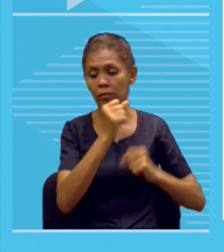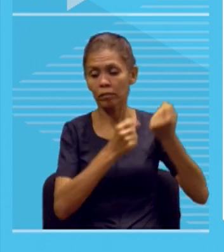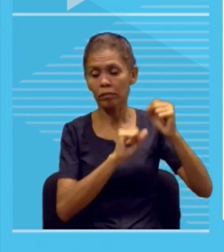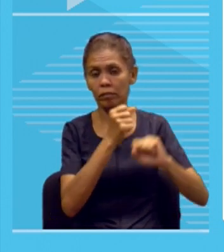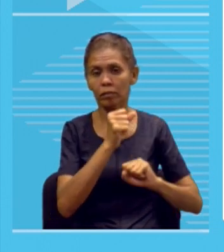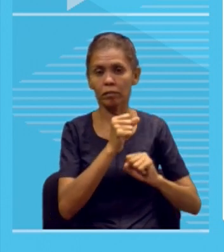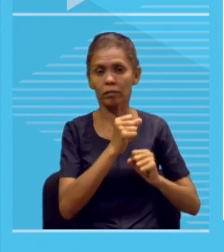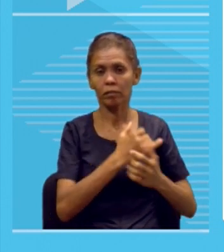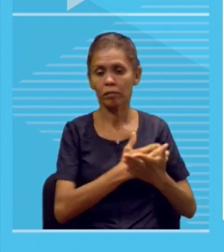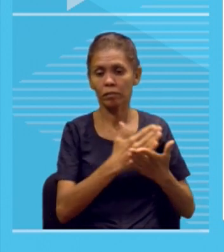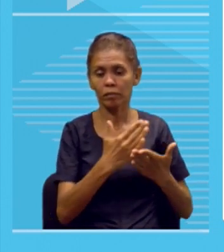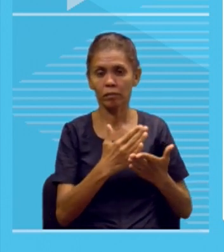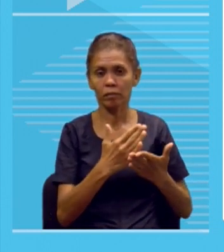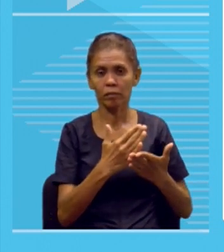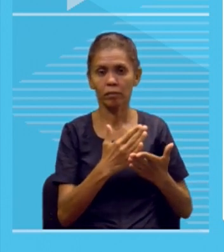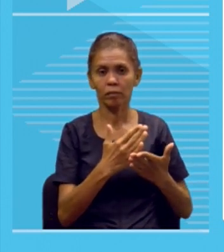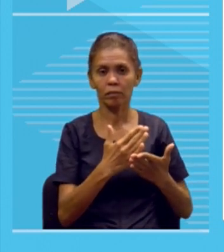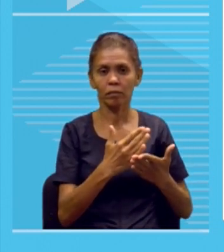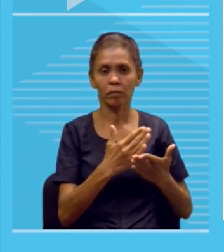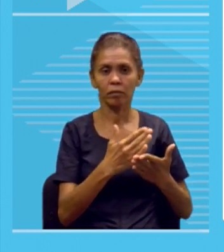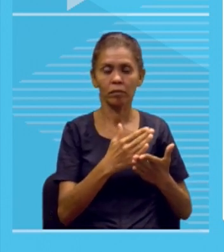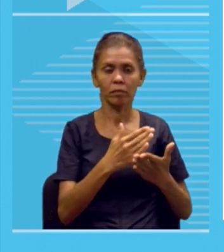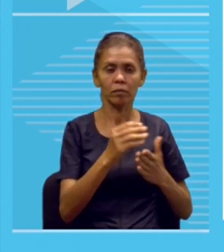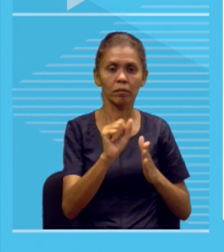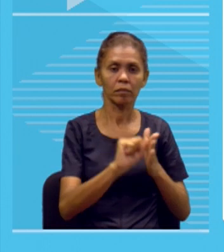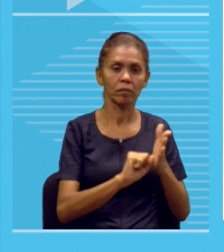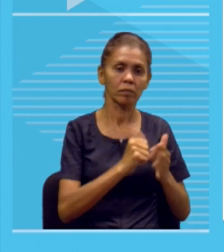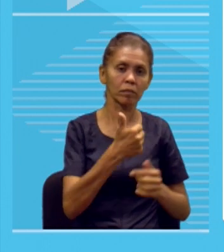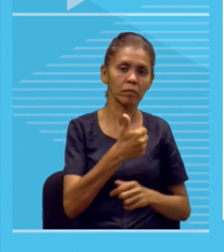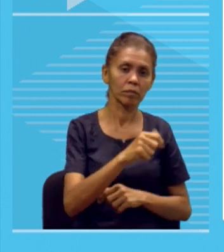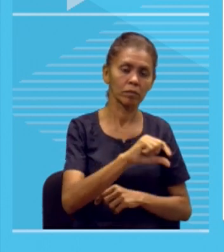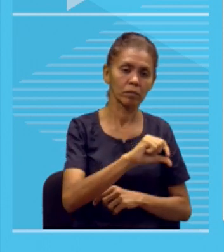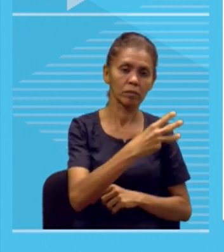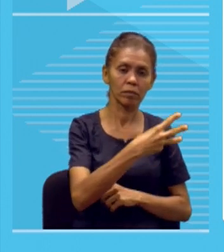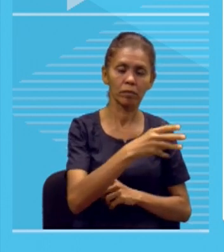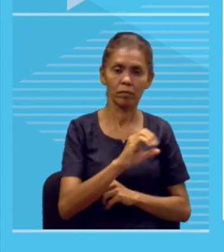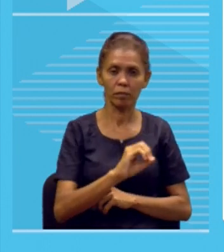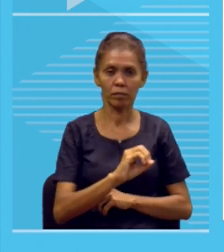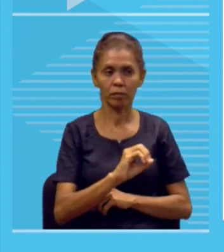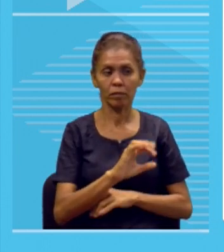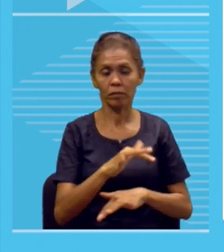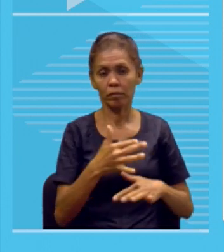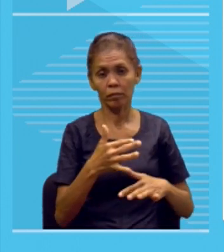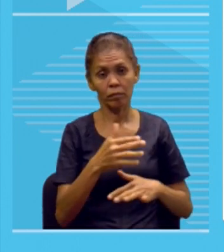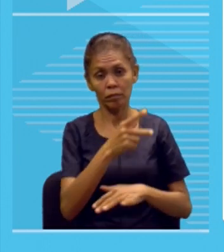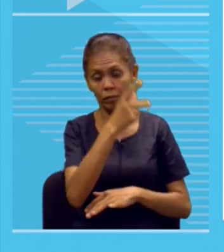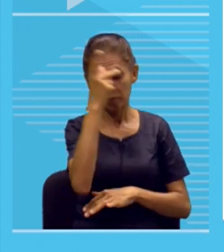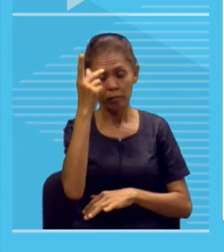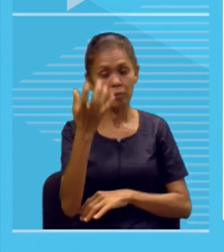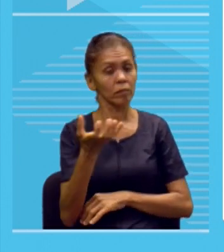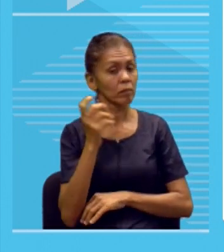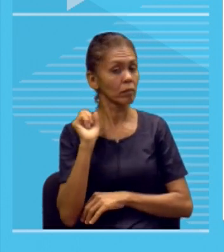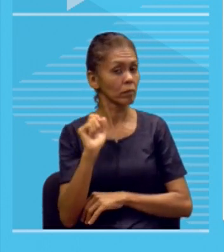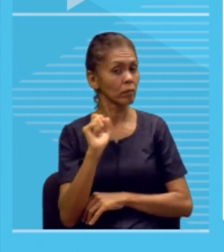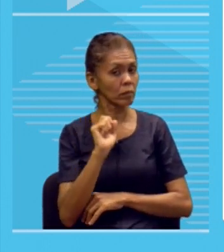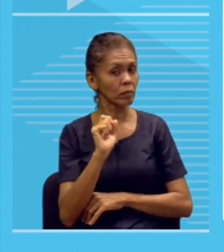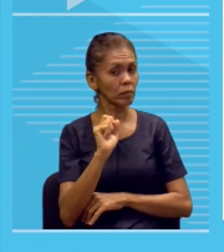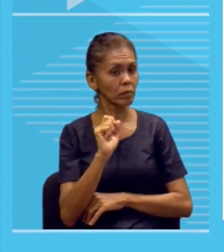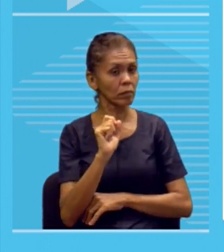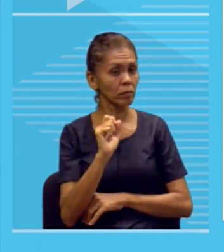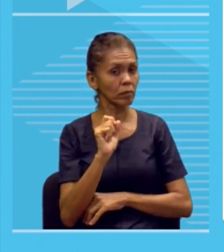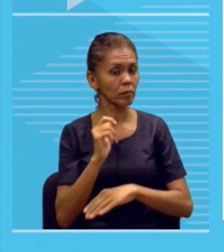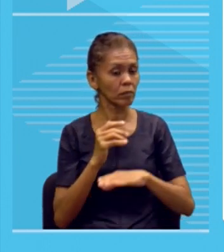ela estava se firmando ali na década de 30 e a galera queria fazer o quê? Conseguir trabalho, né? A galera estava